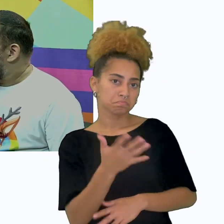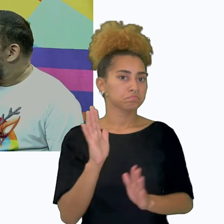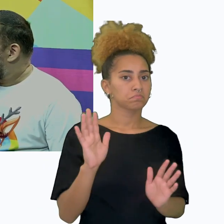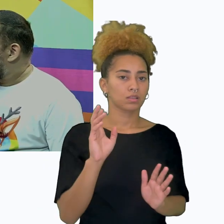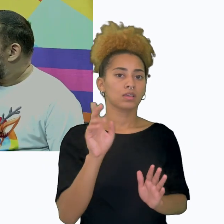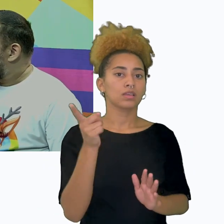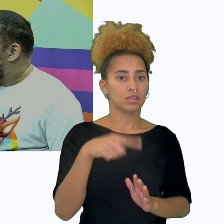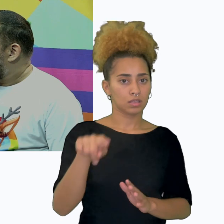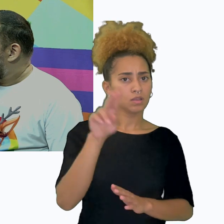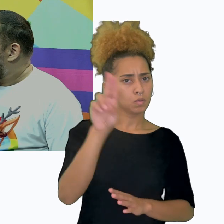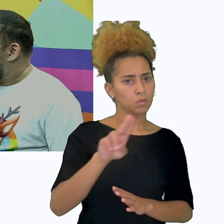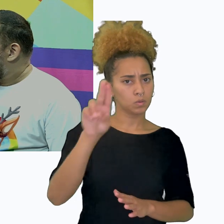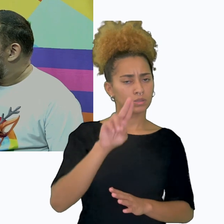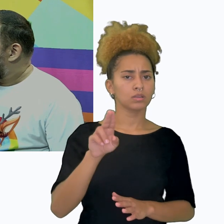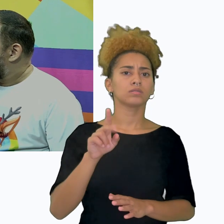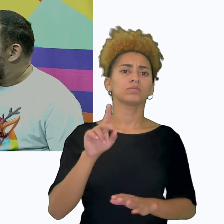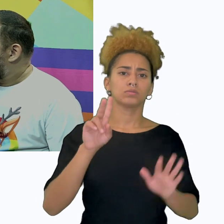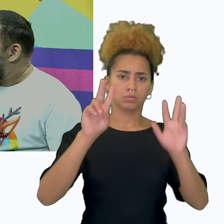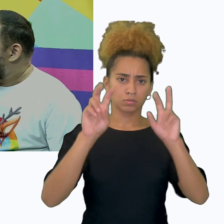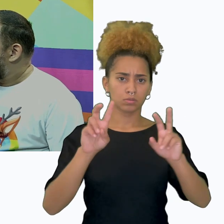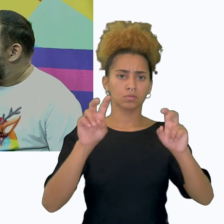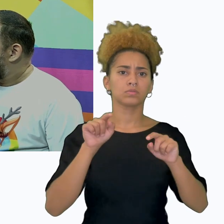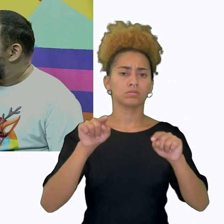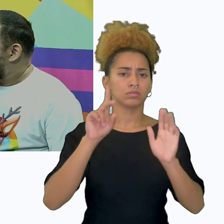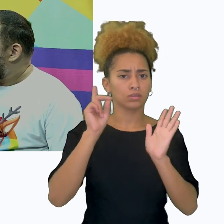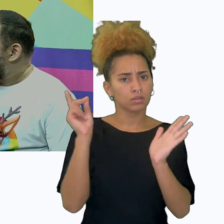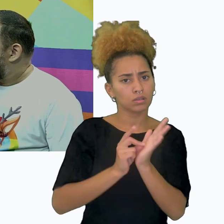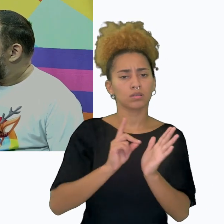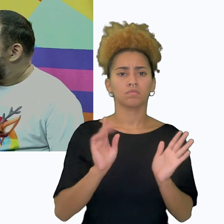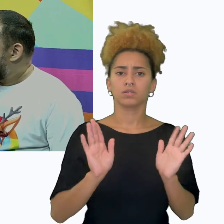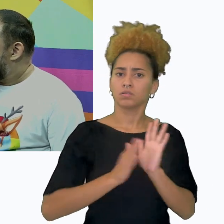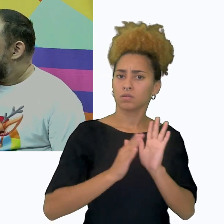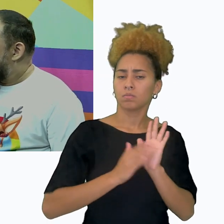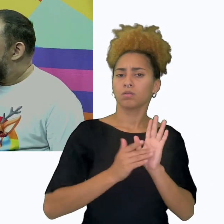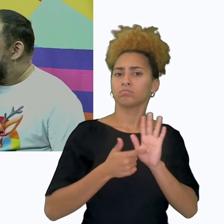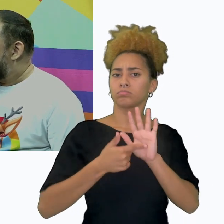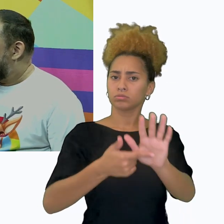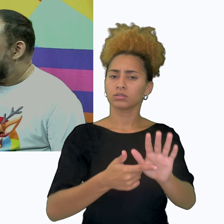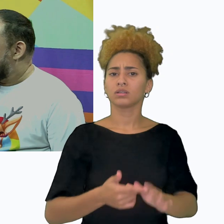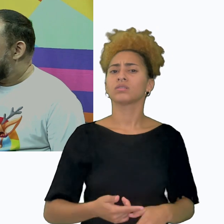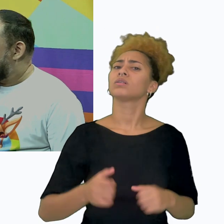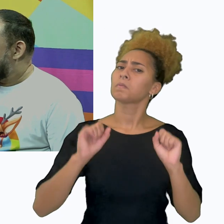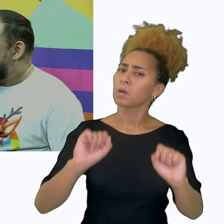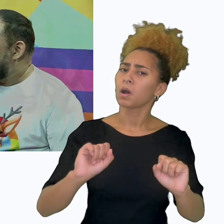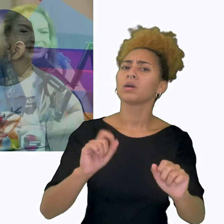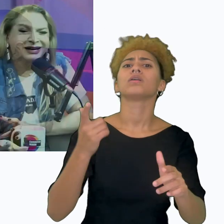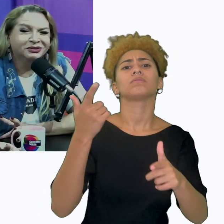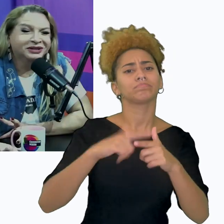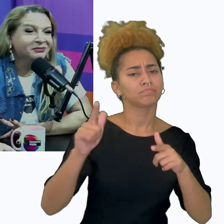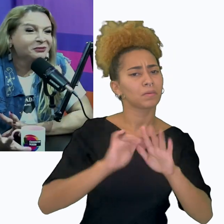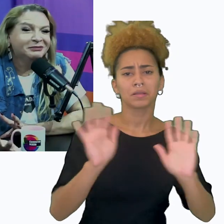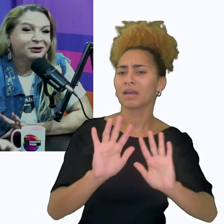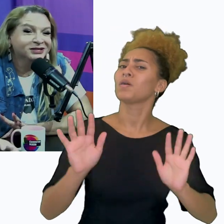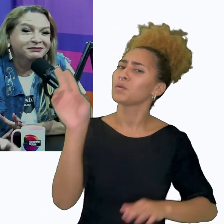vê realmente que eles estão usando a pauta? Você vê que realmente Ou é estão uma abrindo abertura? porta? Que usem, podem usar, não